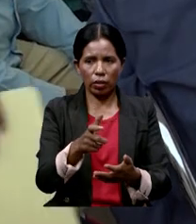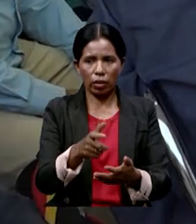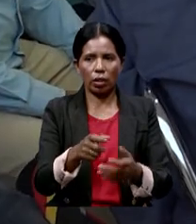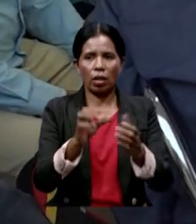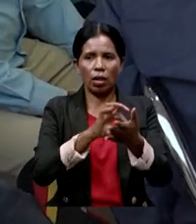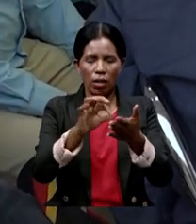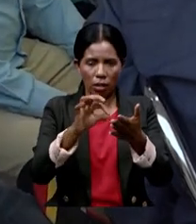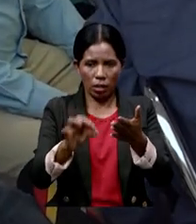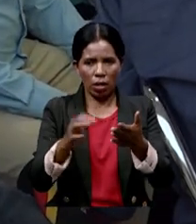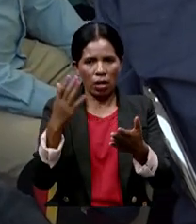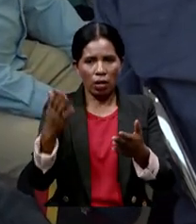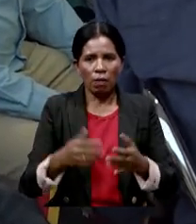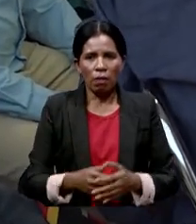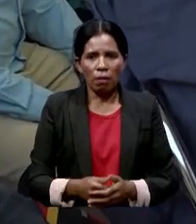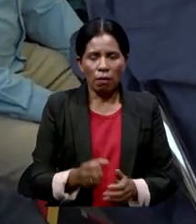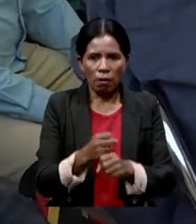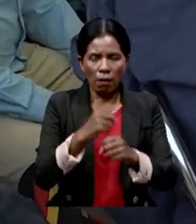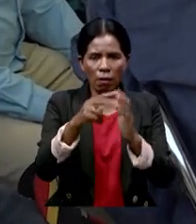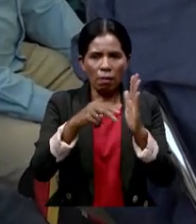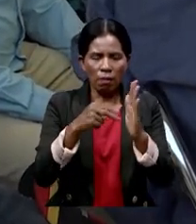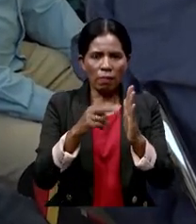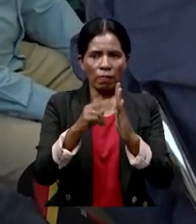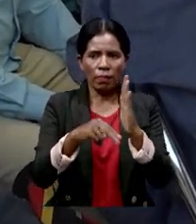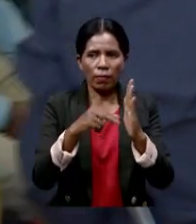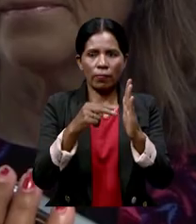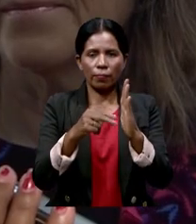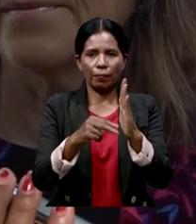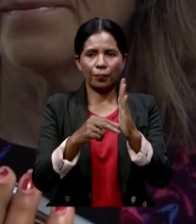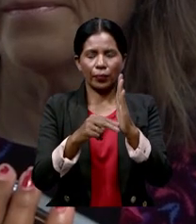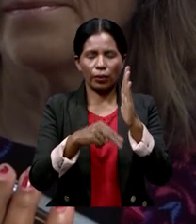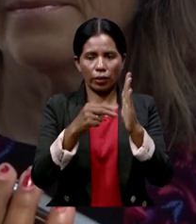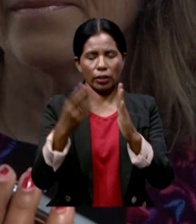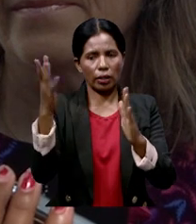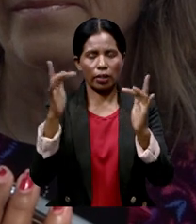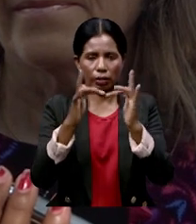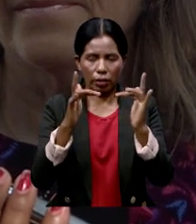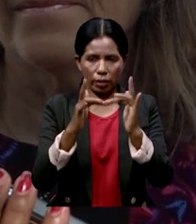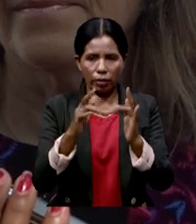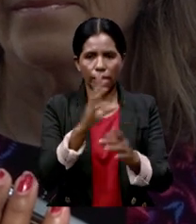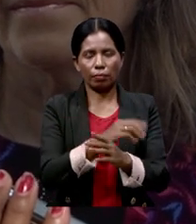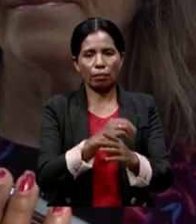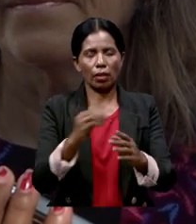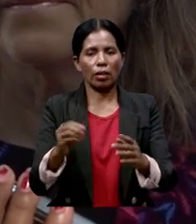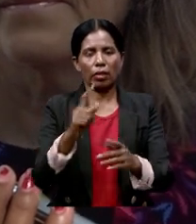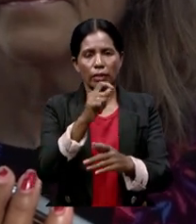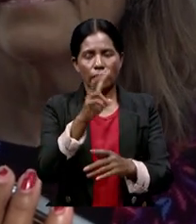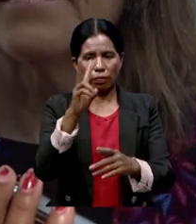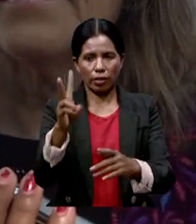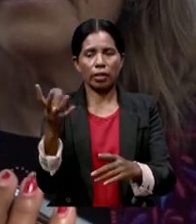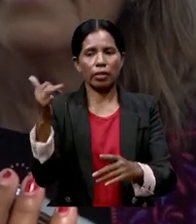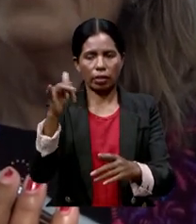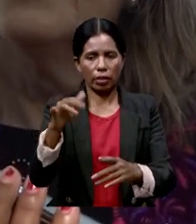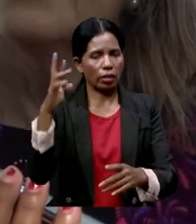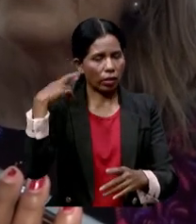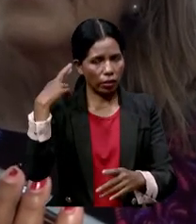a jornal, a notícia e a online, e a plataforma, e a televisão e a